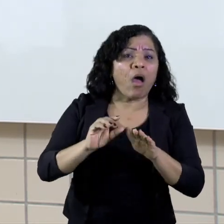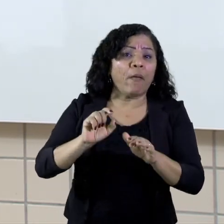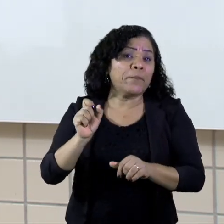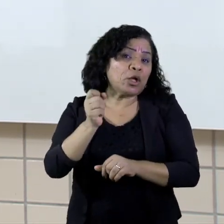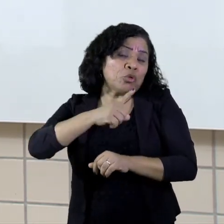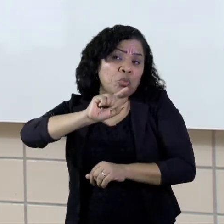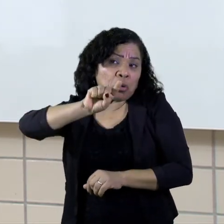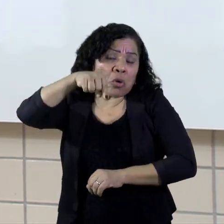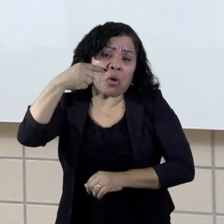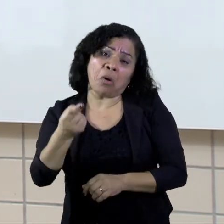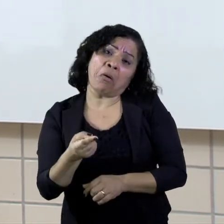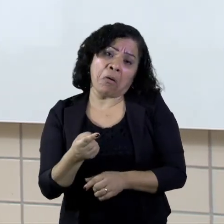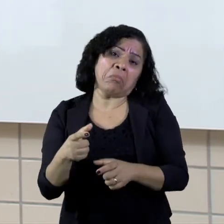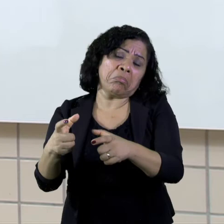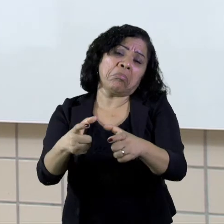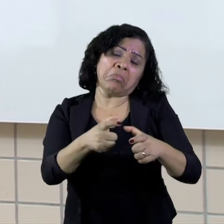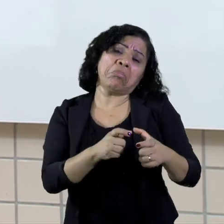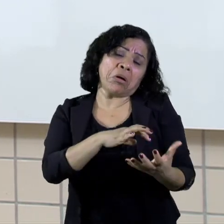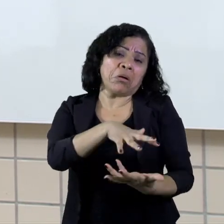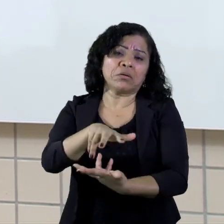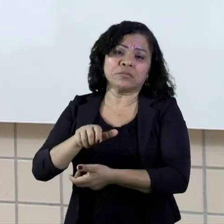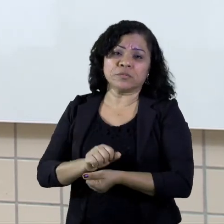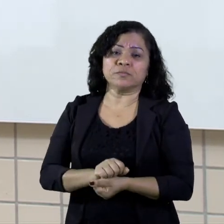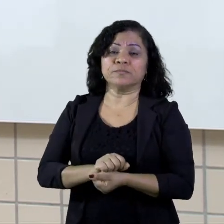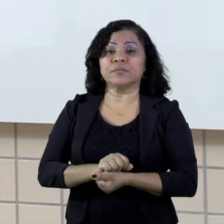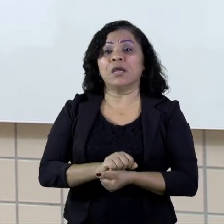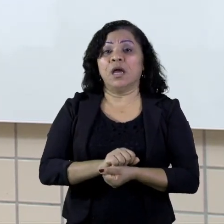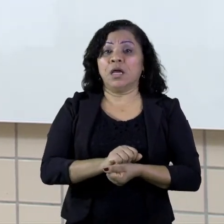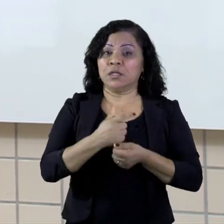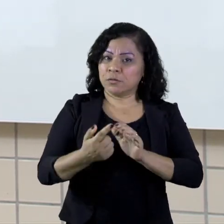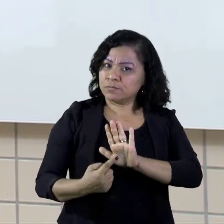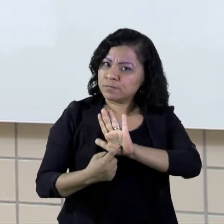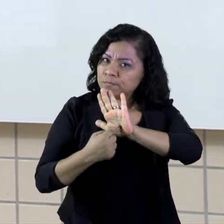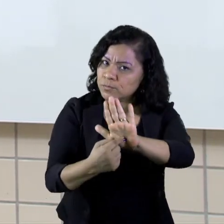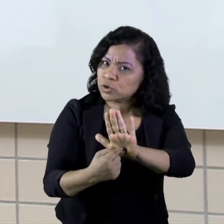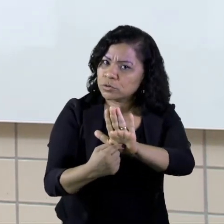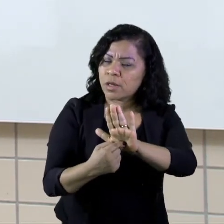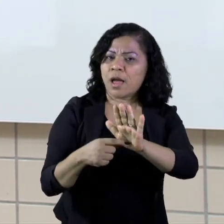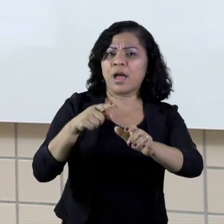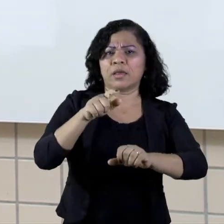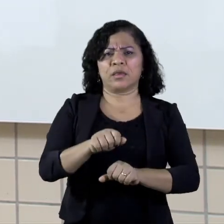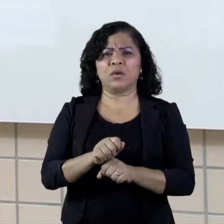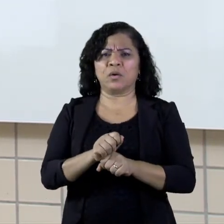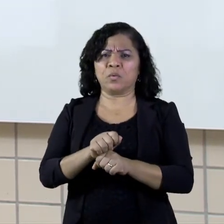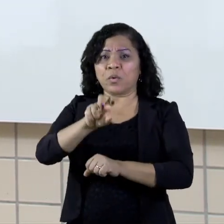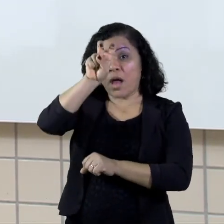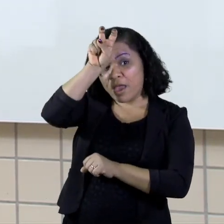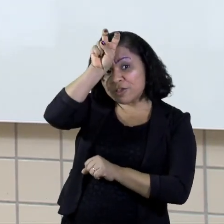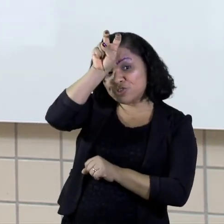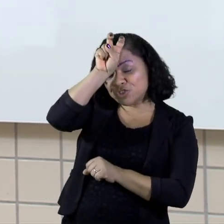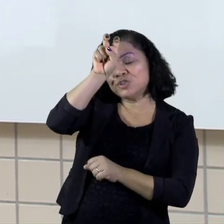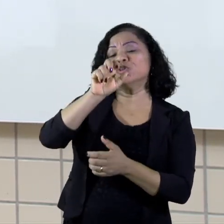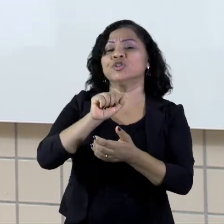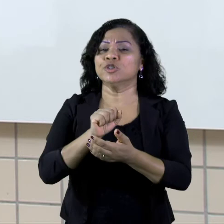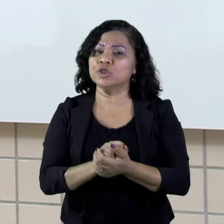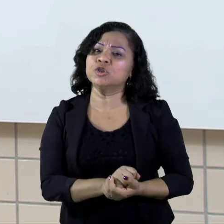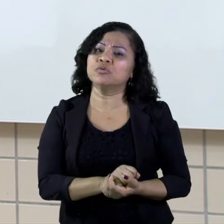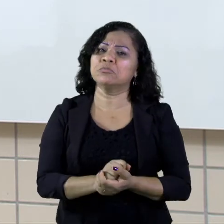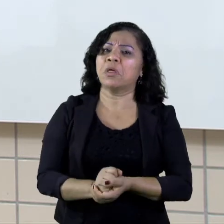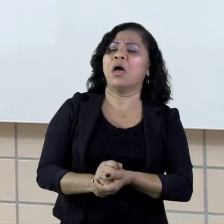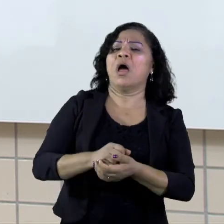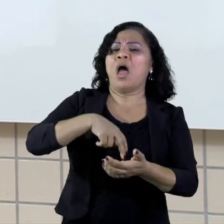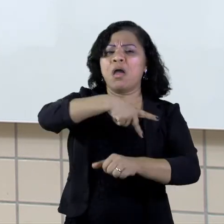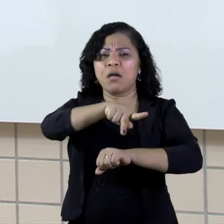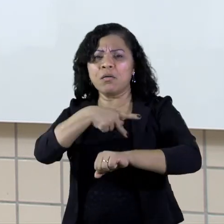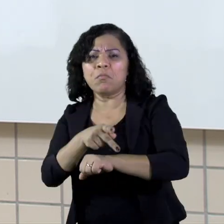mundo. Obviamente que a gente tem que destacar que o Egito, que é um país africano da atualidade e